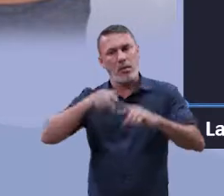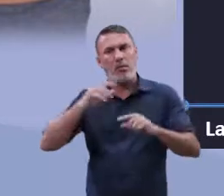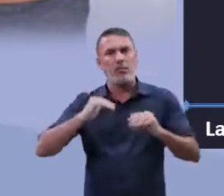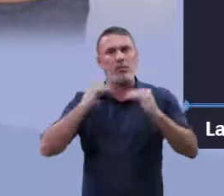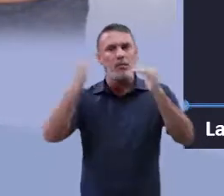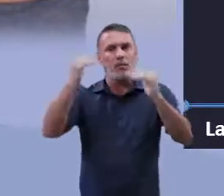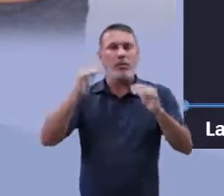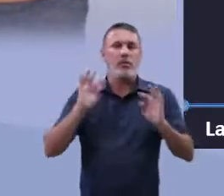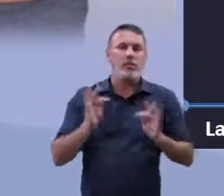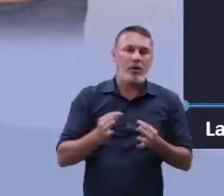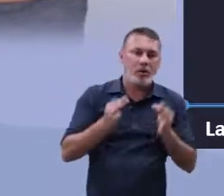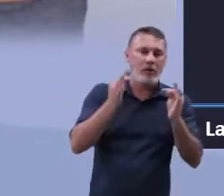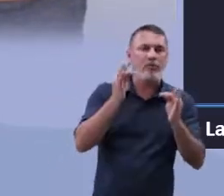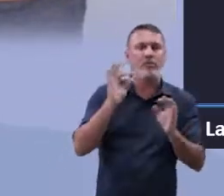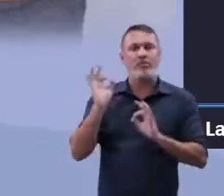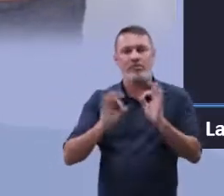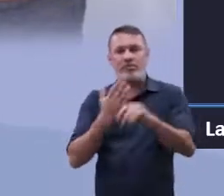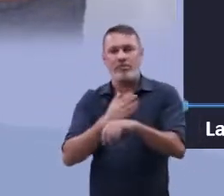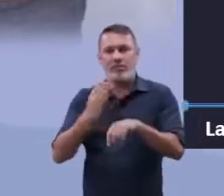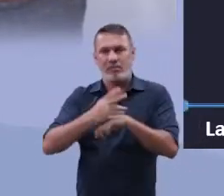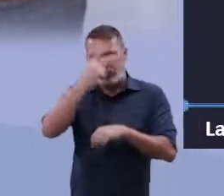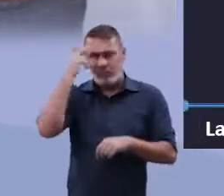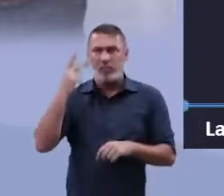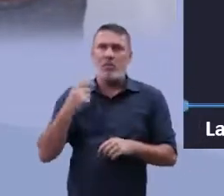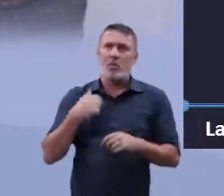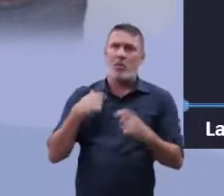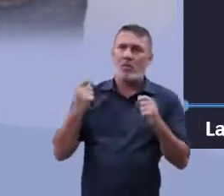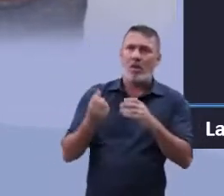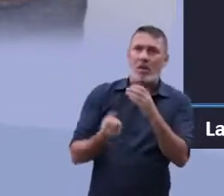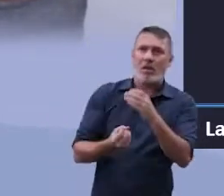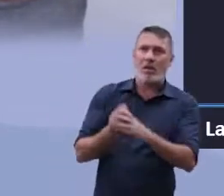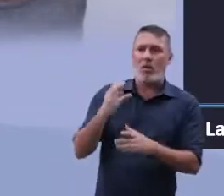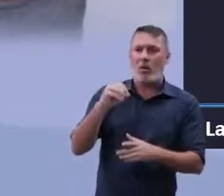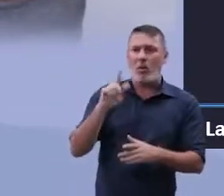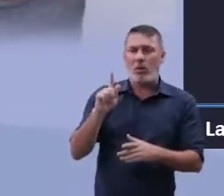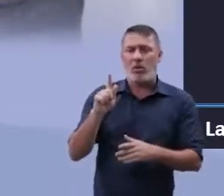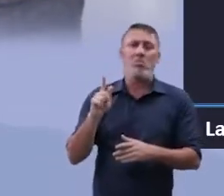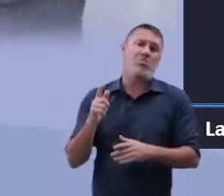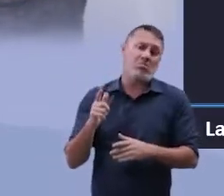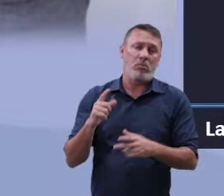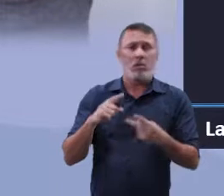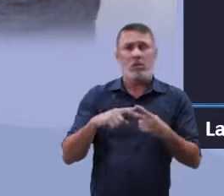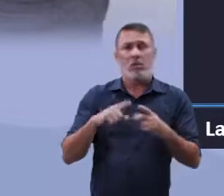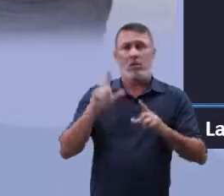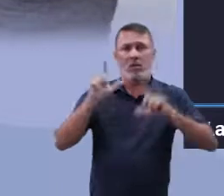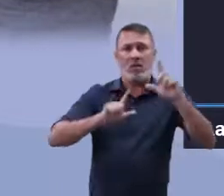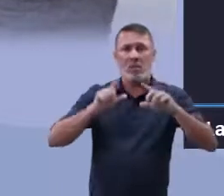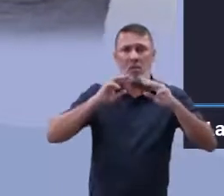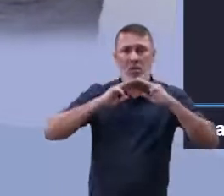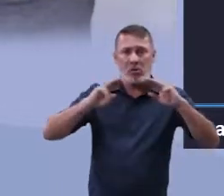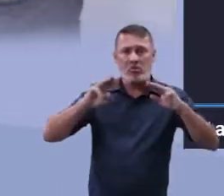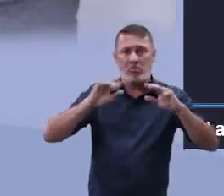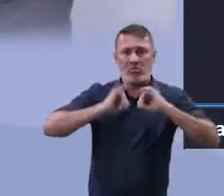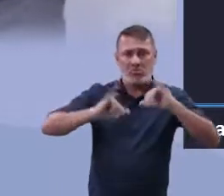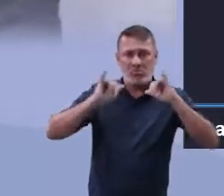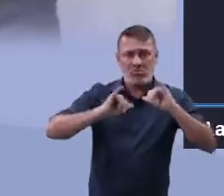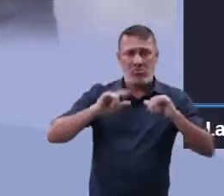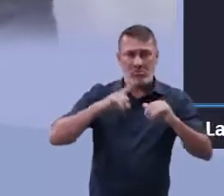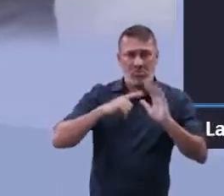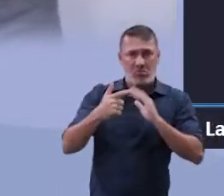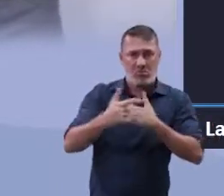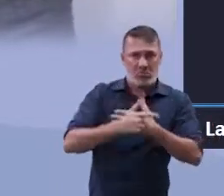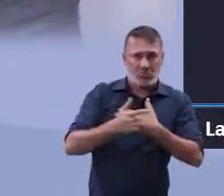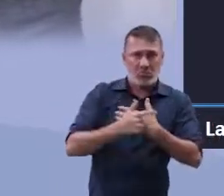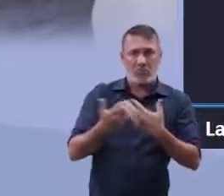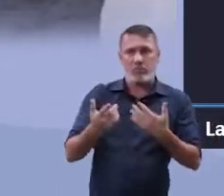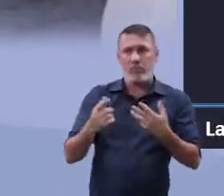mas preparar as pessoas. Eu posso criar uma ONG para educar? A mídia. Qual o poder da mídia para isso aí? Será que eu